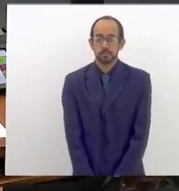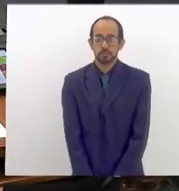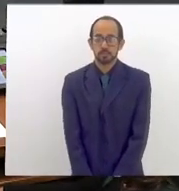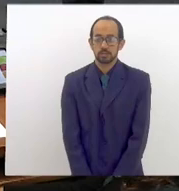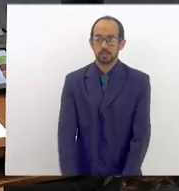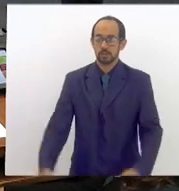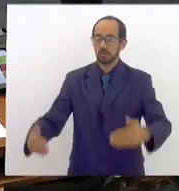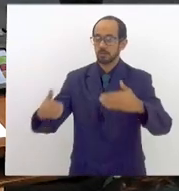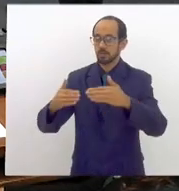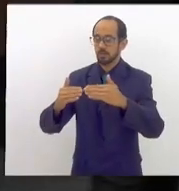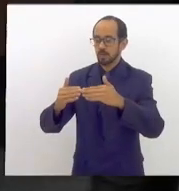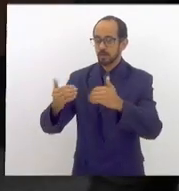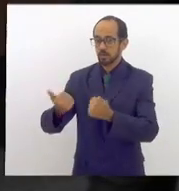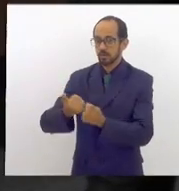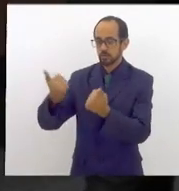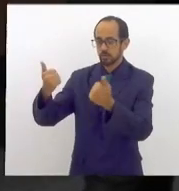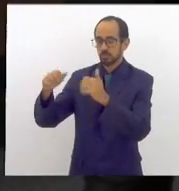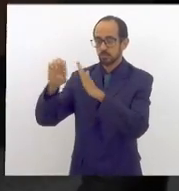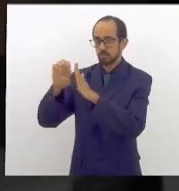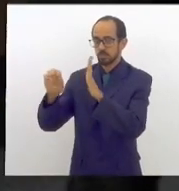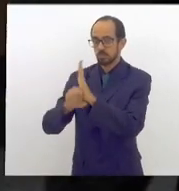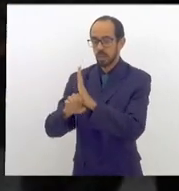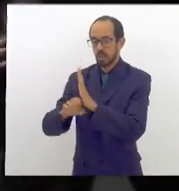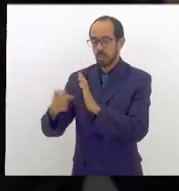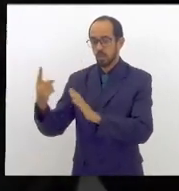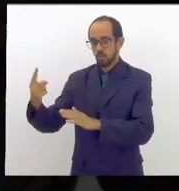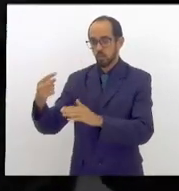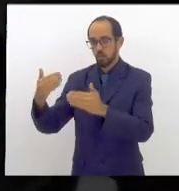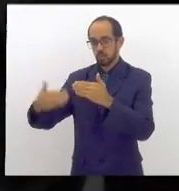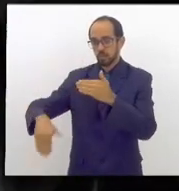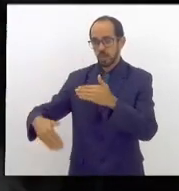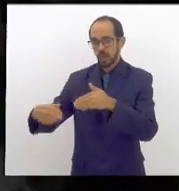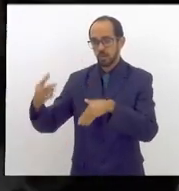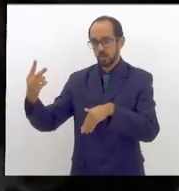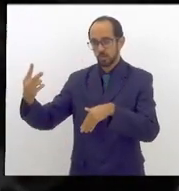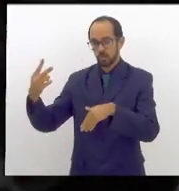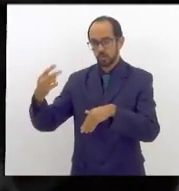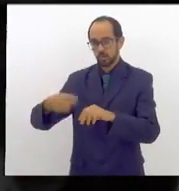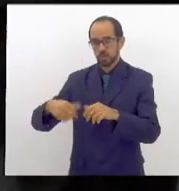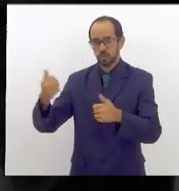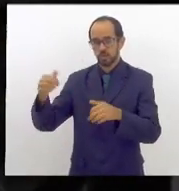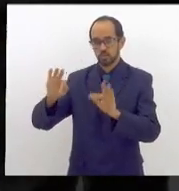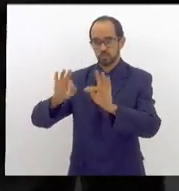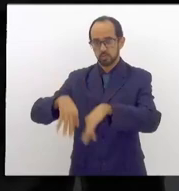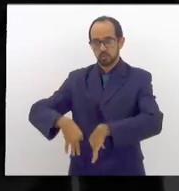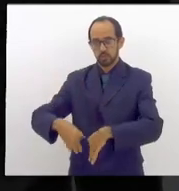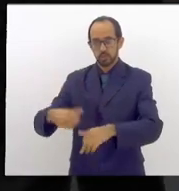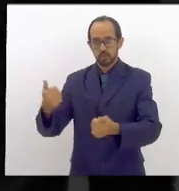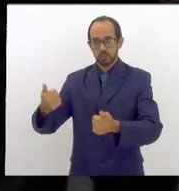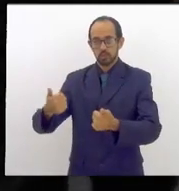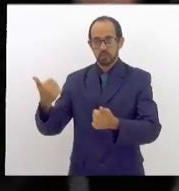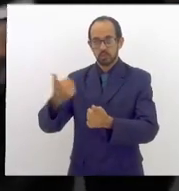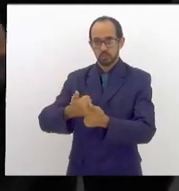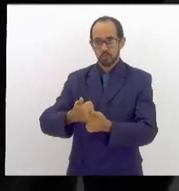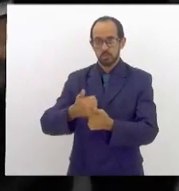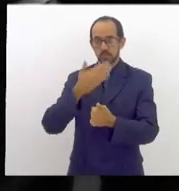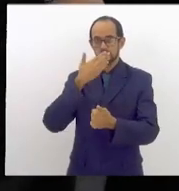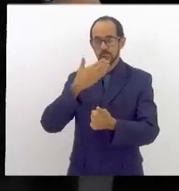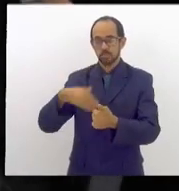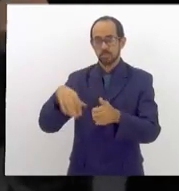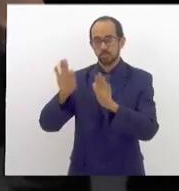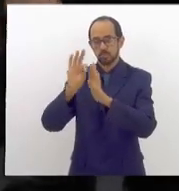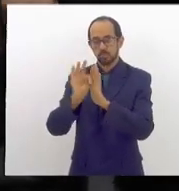favorável com submenda a emenda um contrário a emenda 2 concluindo por substitutivo solicitando